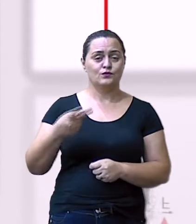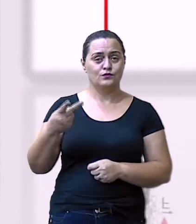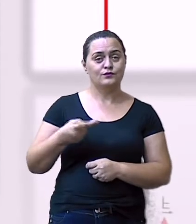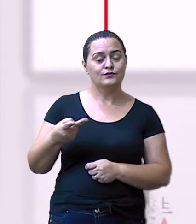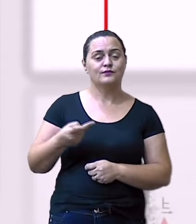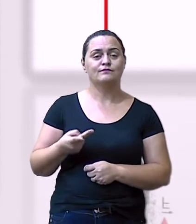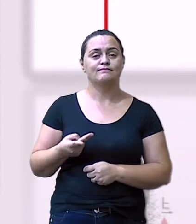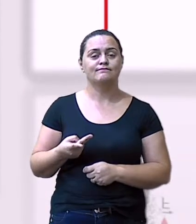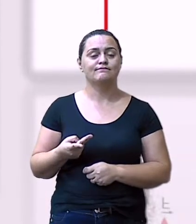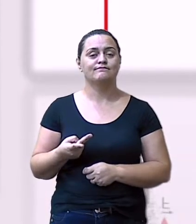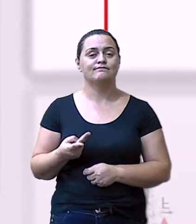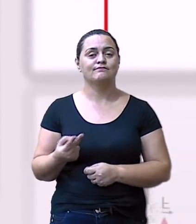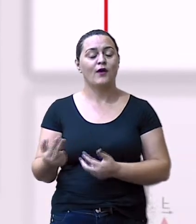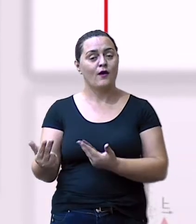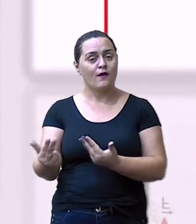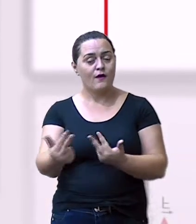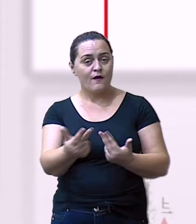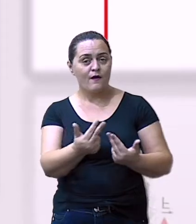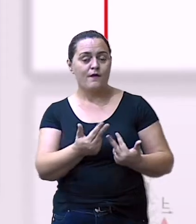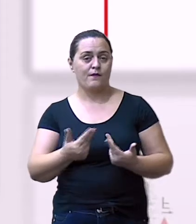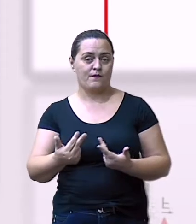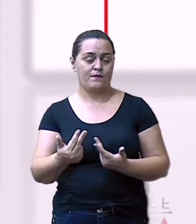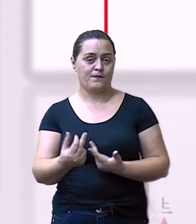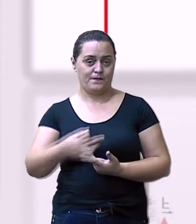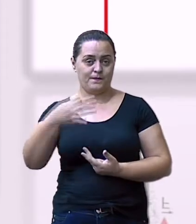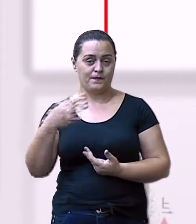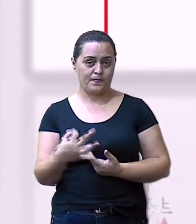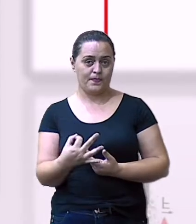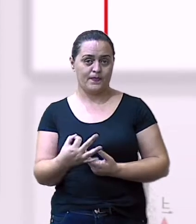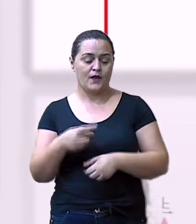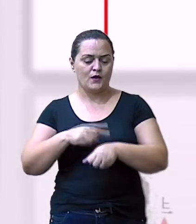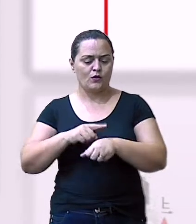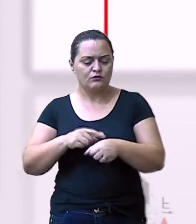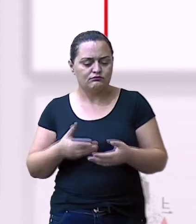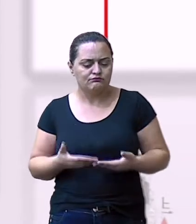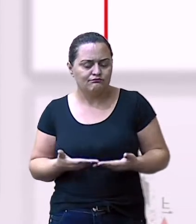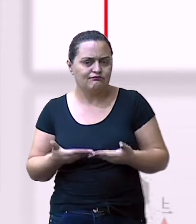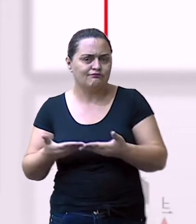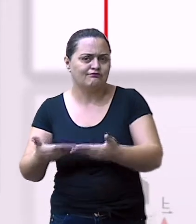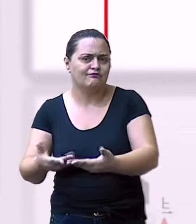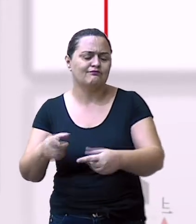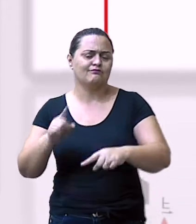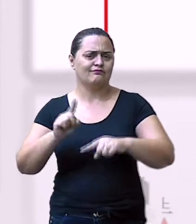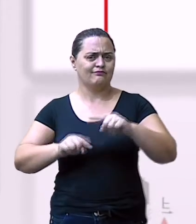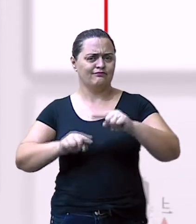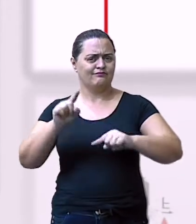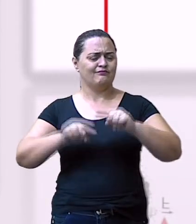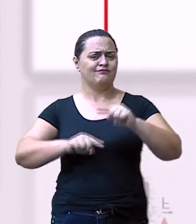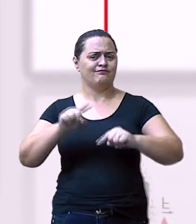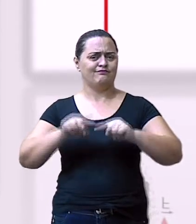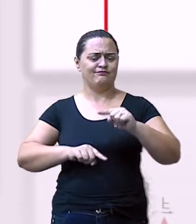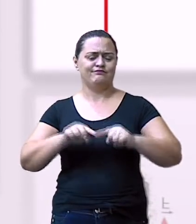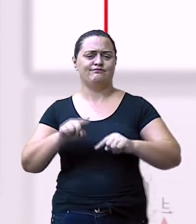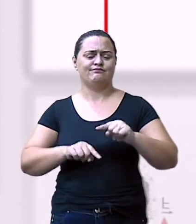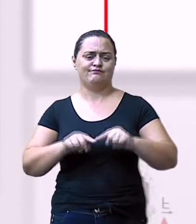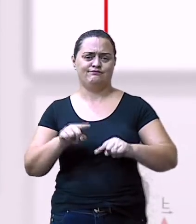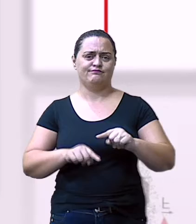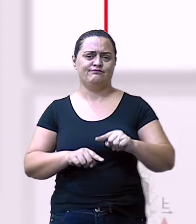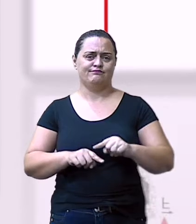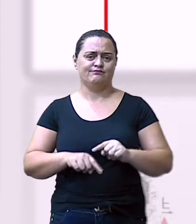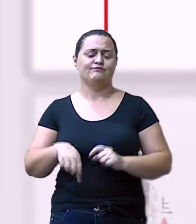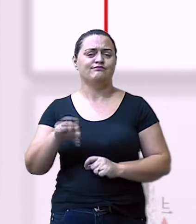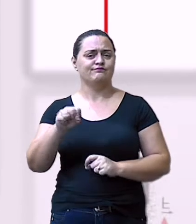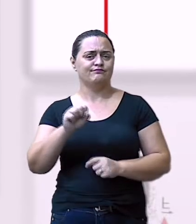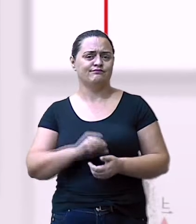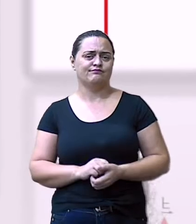à força resistente, que neste caso é a força do peso, então o seu valor é igual a